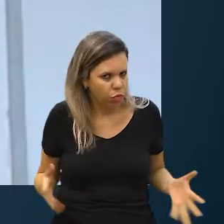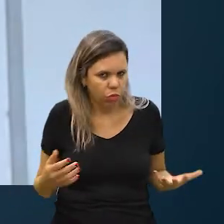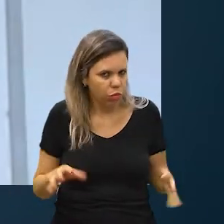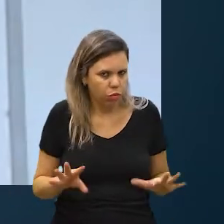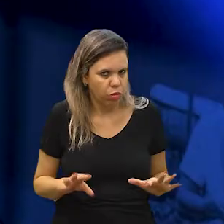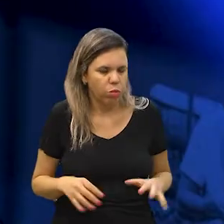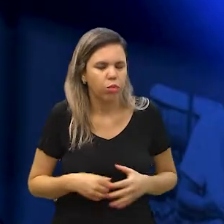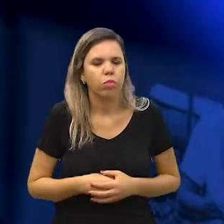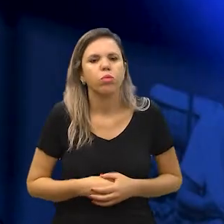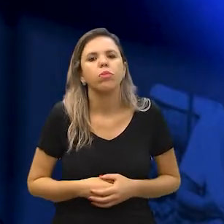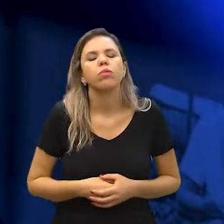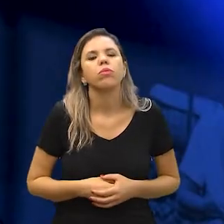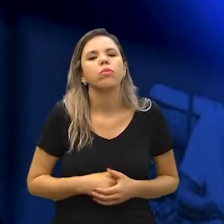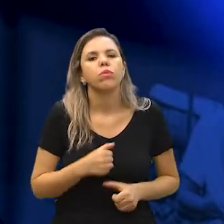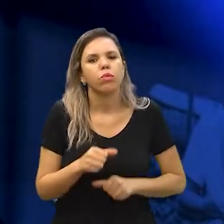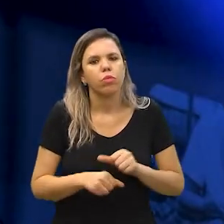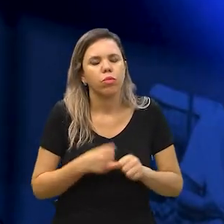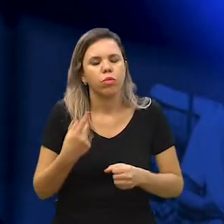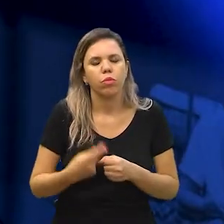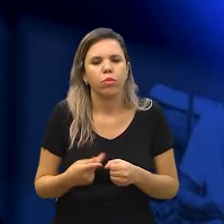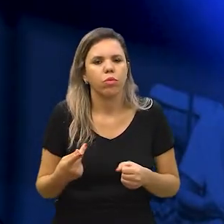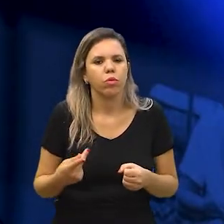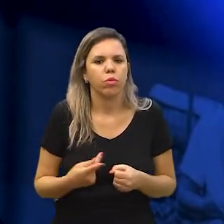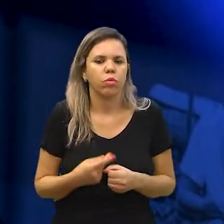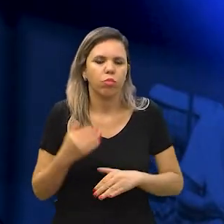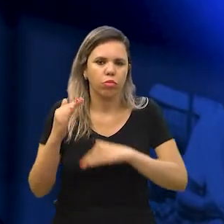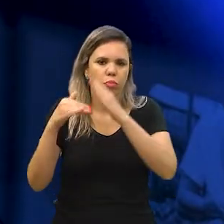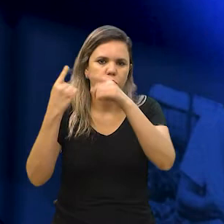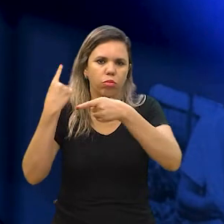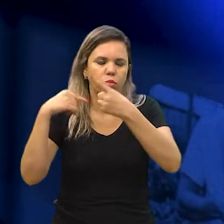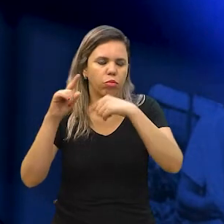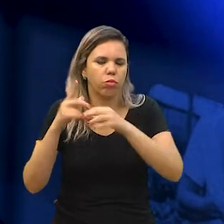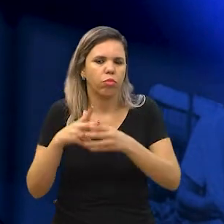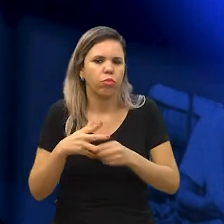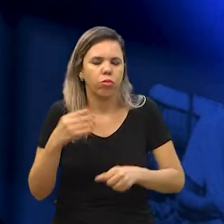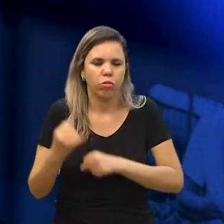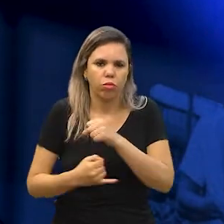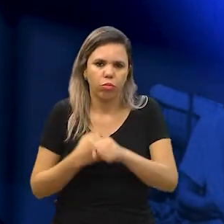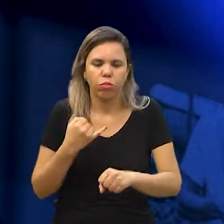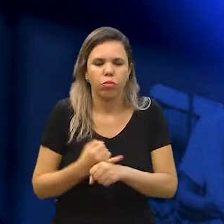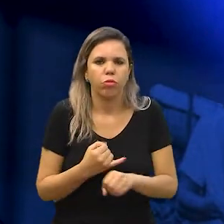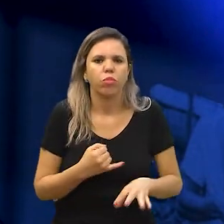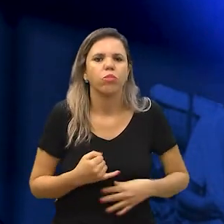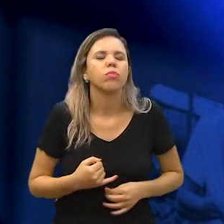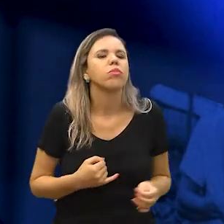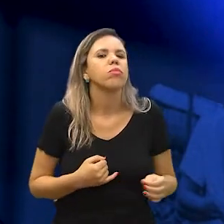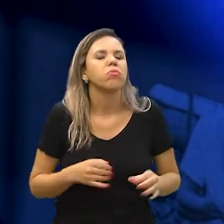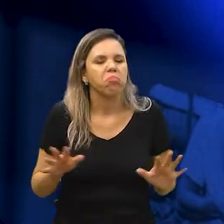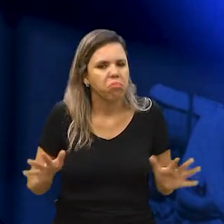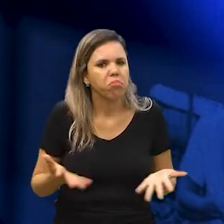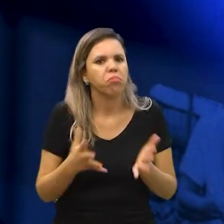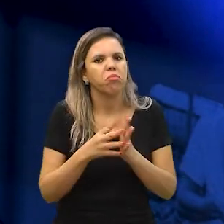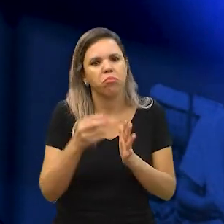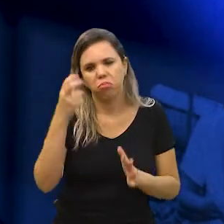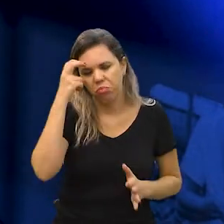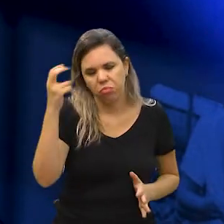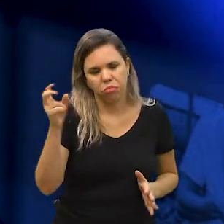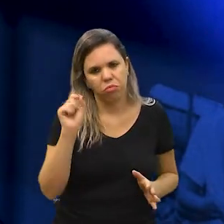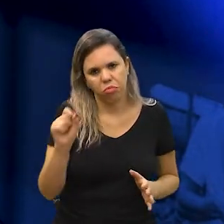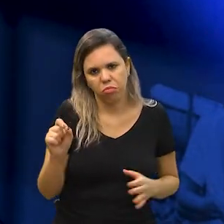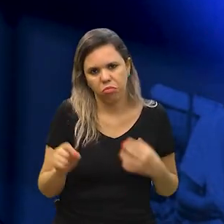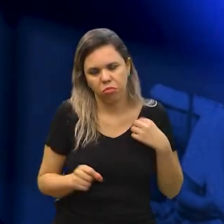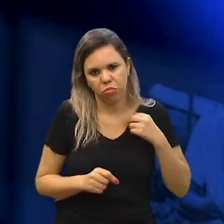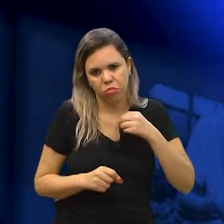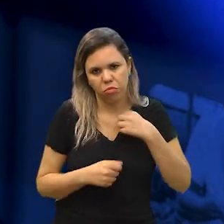não é isso que eu quero. E acho que isso também torna o nosso produto muito mais escalável. Mas é o quê? É uma plataforma intuitiva,